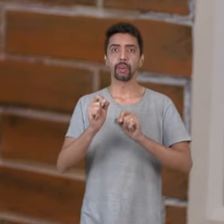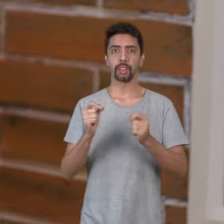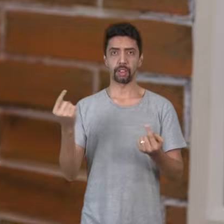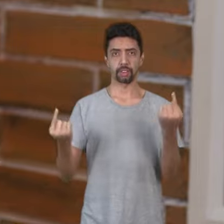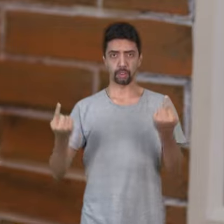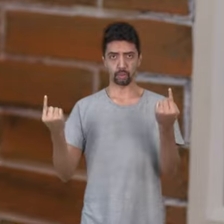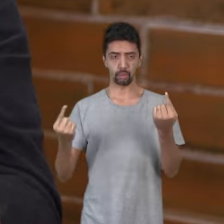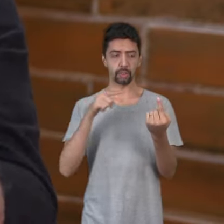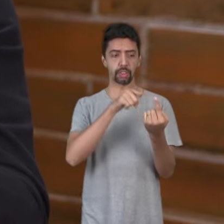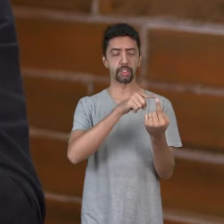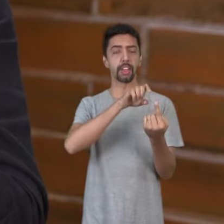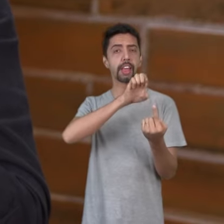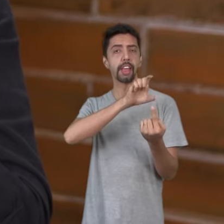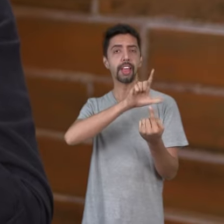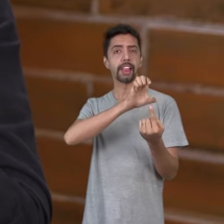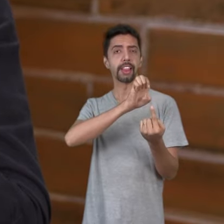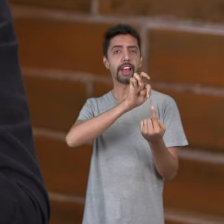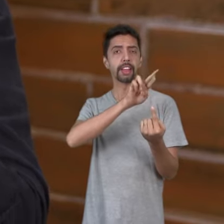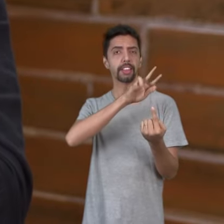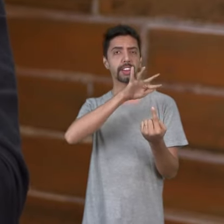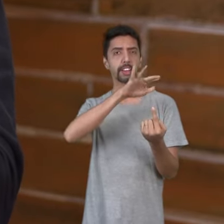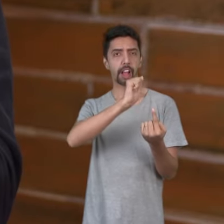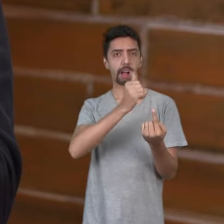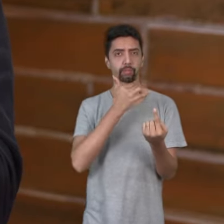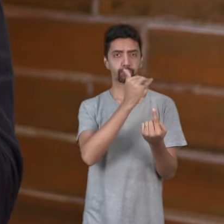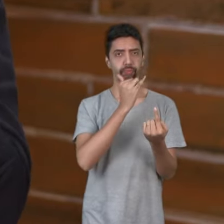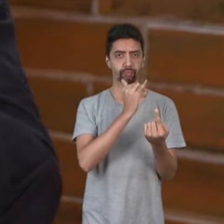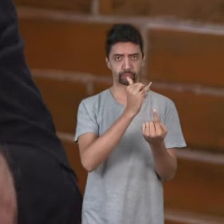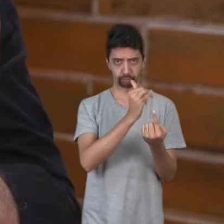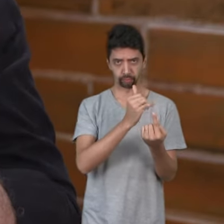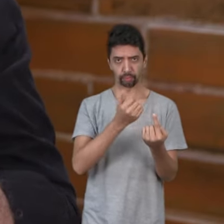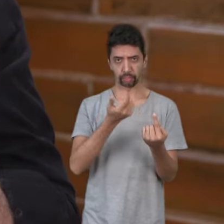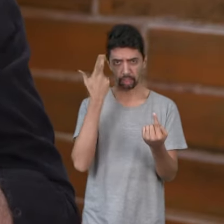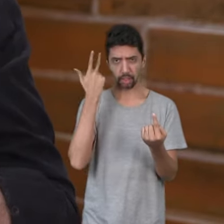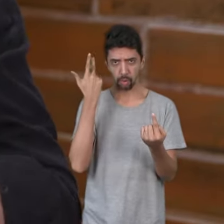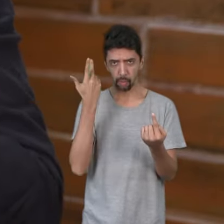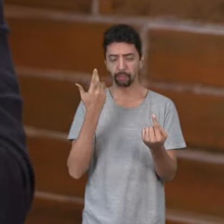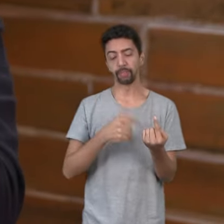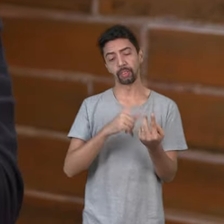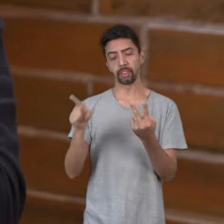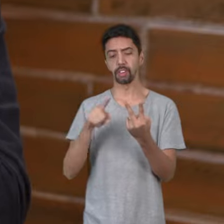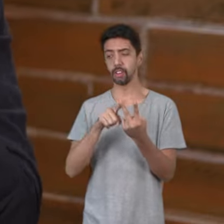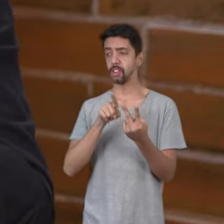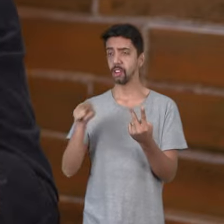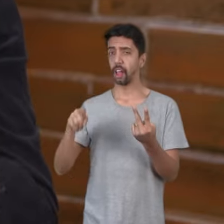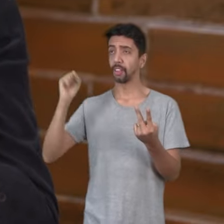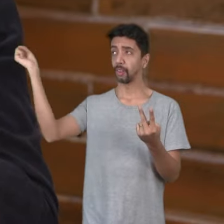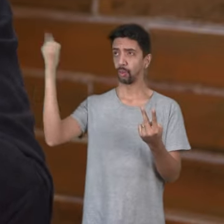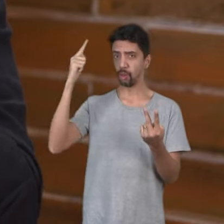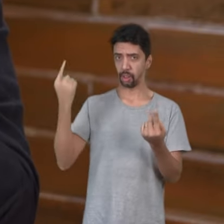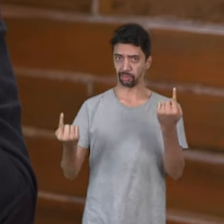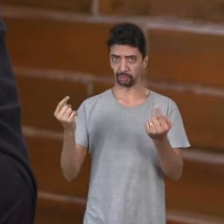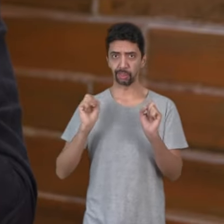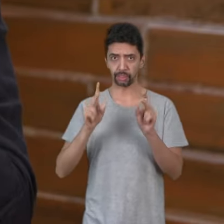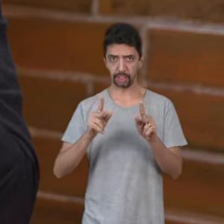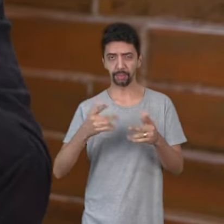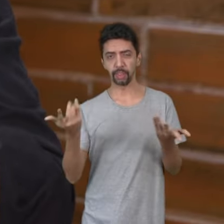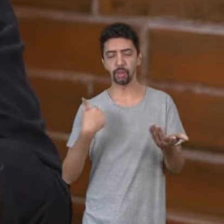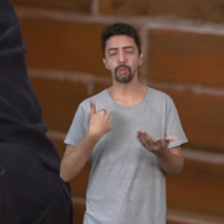Tudo bem? Vamos lá? Para ilustrar melhor esse vídeo, vou dar um exemplo da minha própria família. Minha filha recentemente